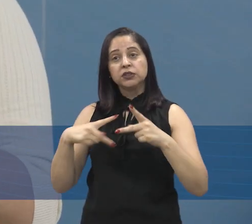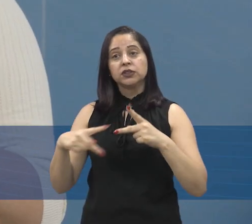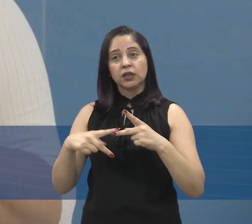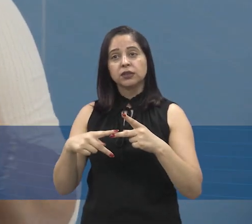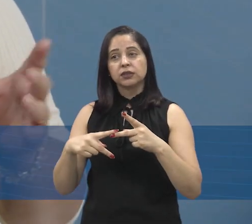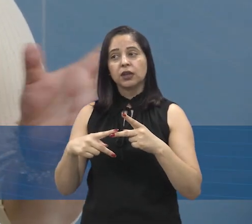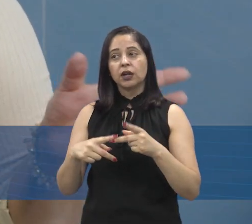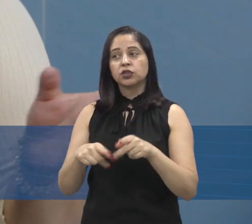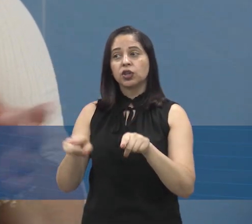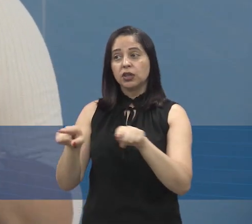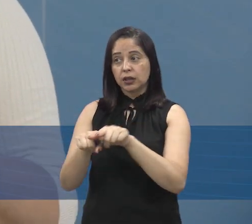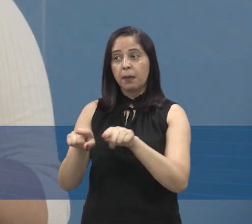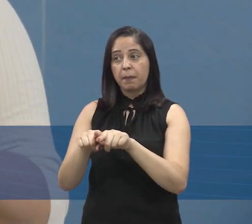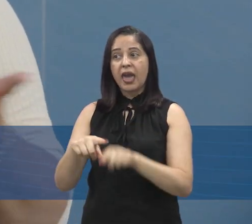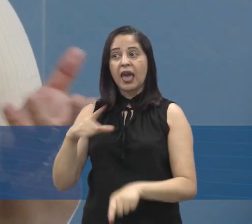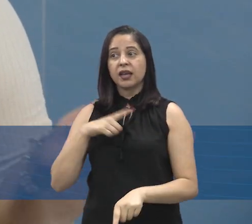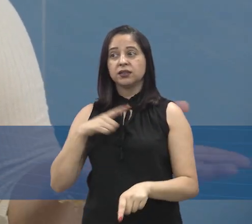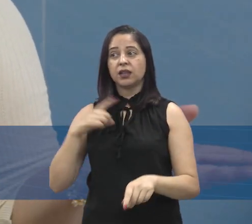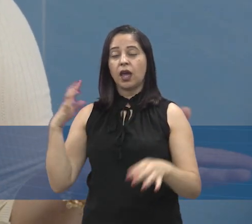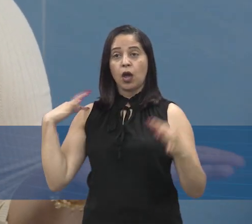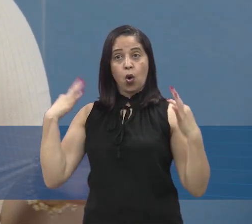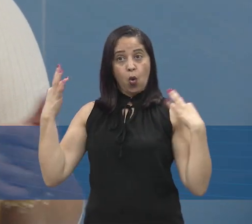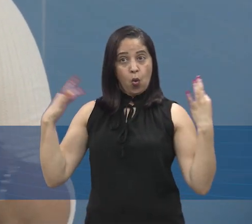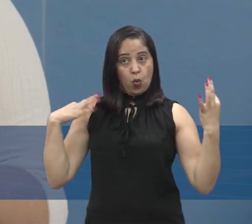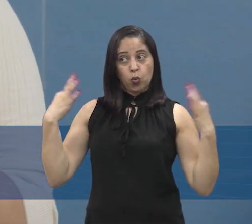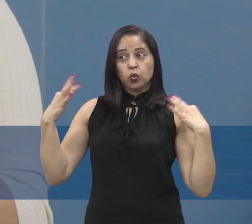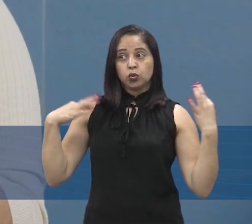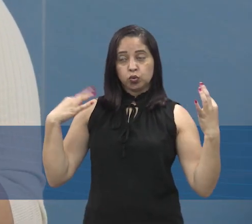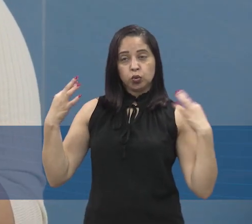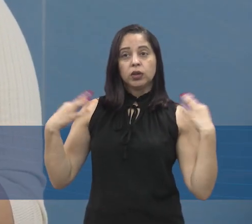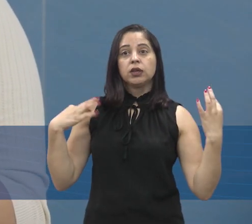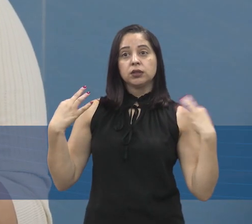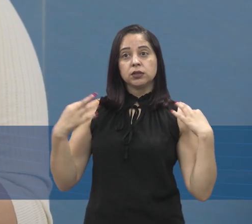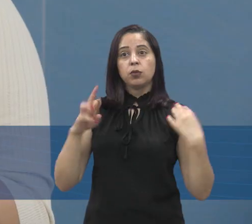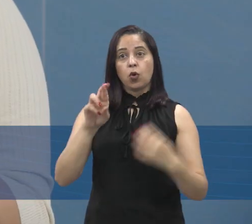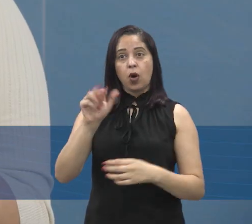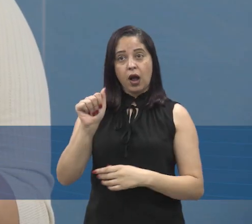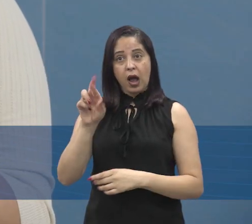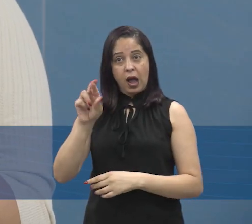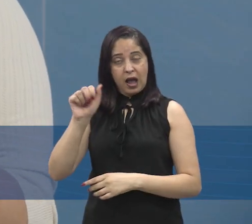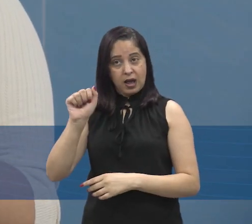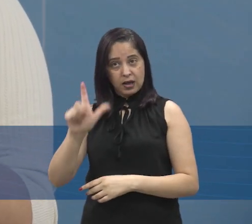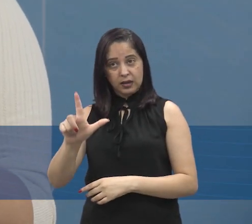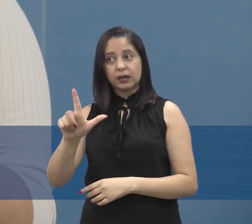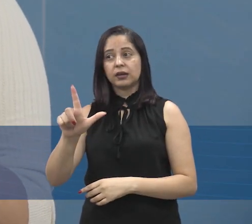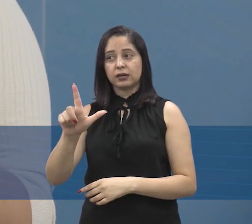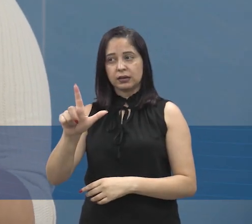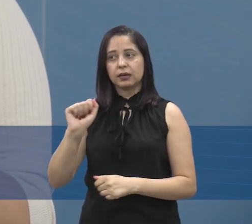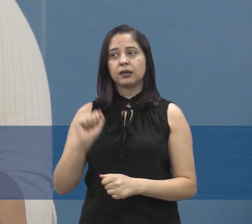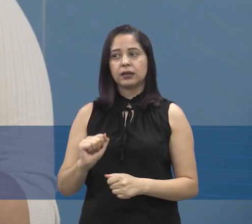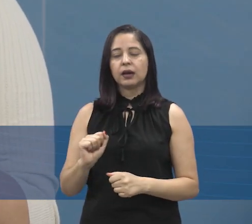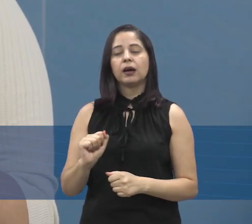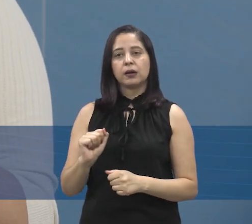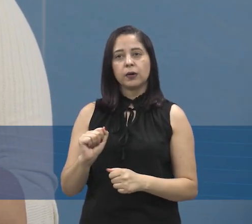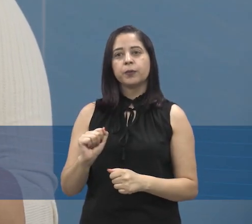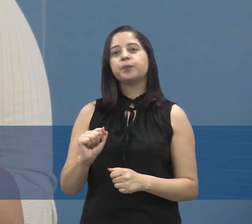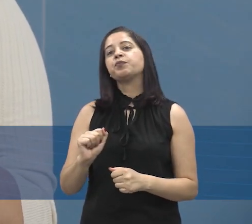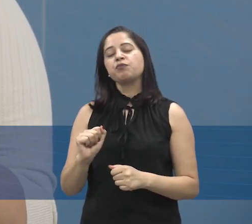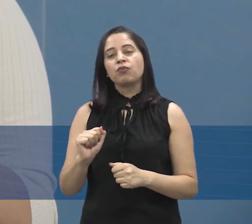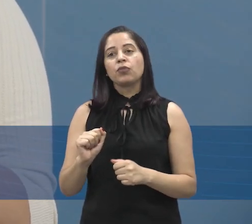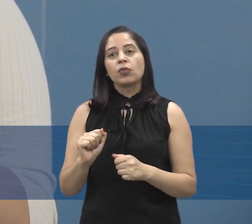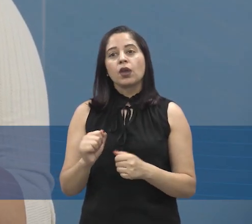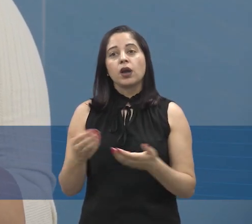Temos também o turismo rural também. São José dos Campos também entrou nesses roteiros que inclusive nós estamos